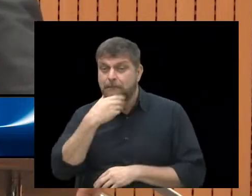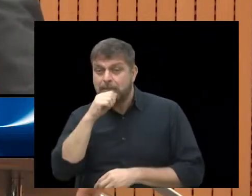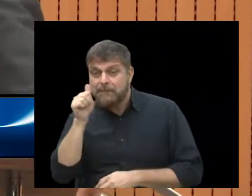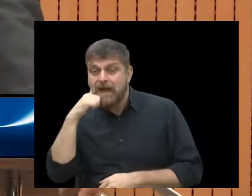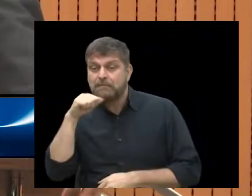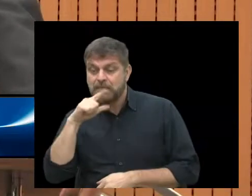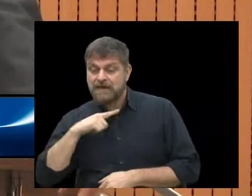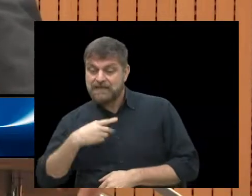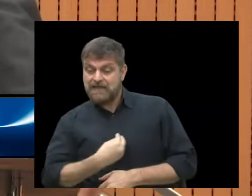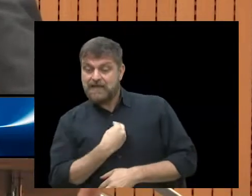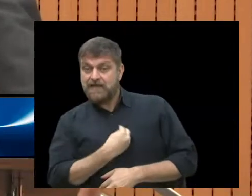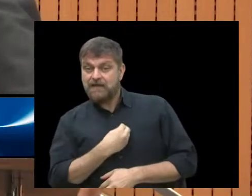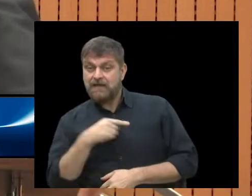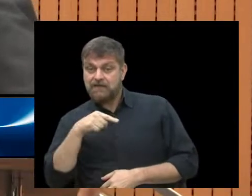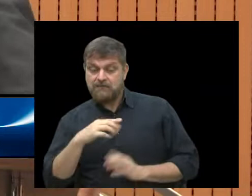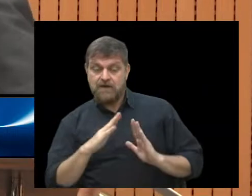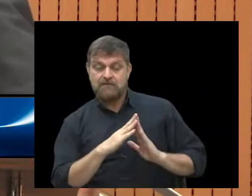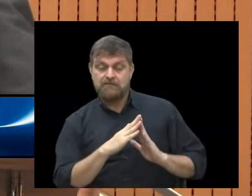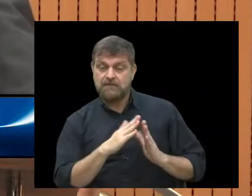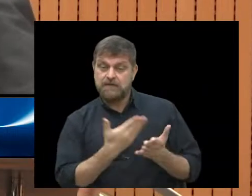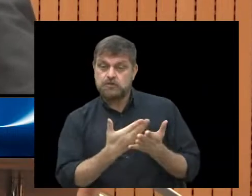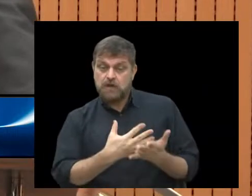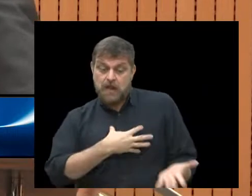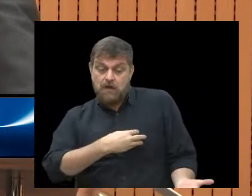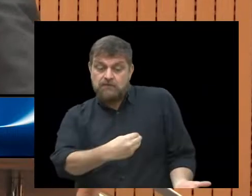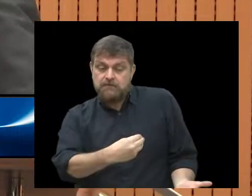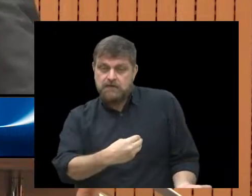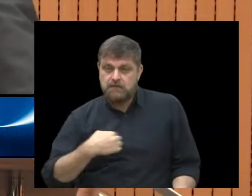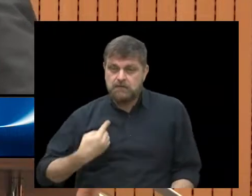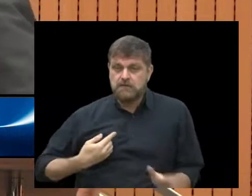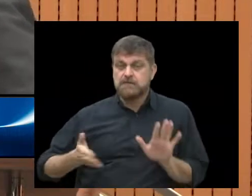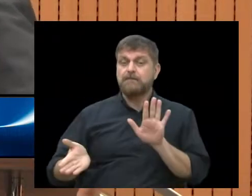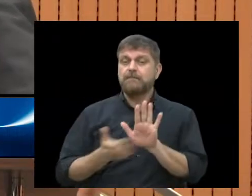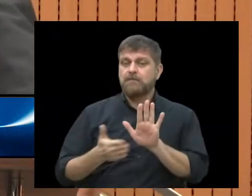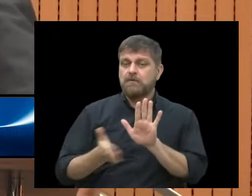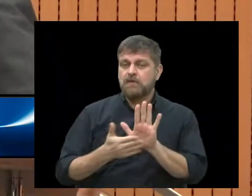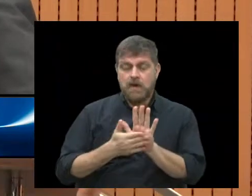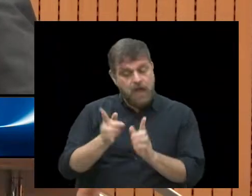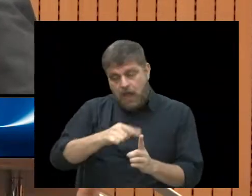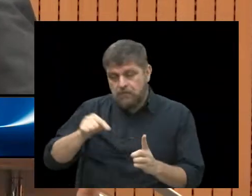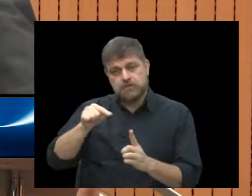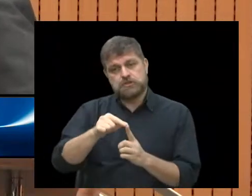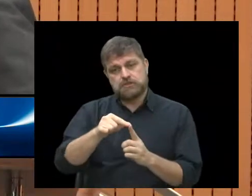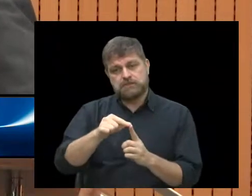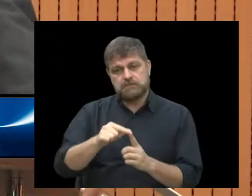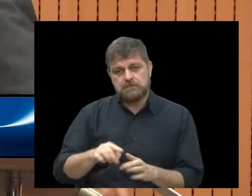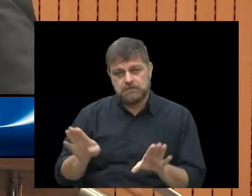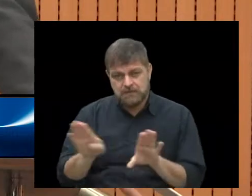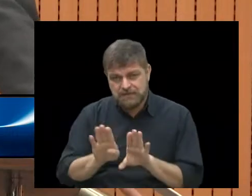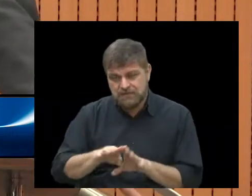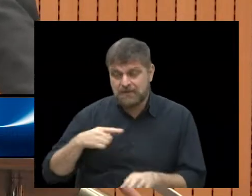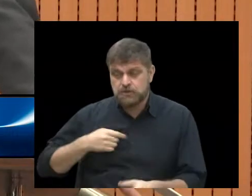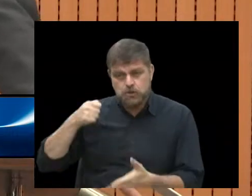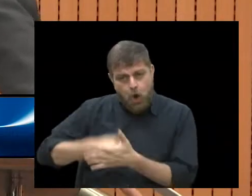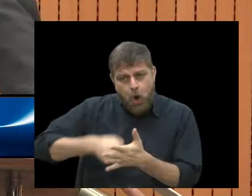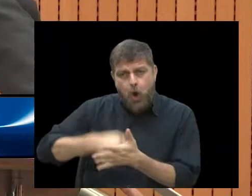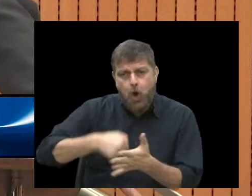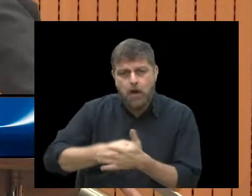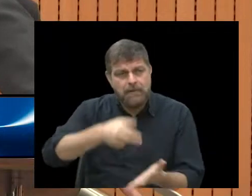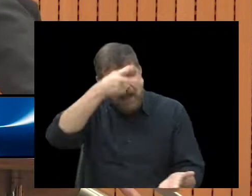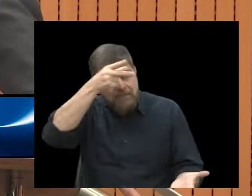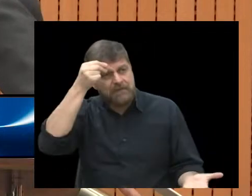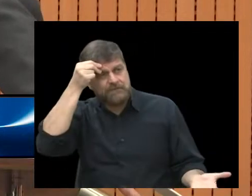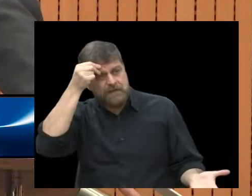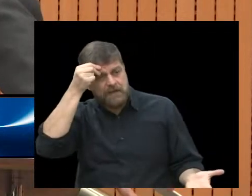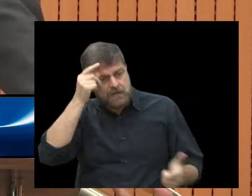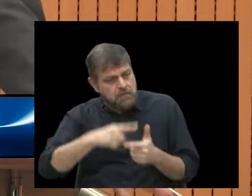alunos. Então, o nosso objetivo aqui é ser propositivo, mas é ao mesmo tempo cobrar do Poder Executivo